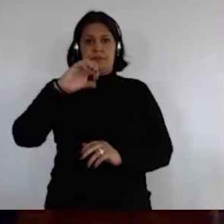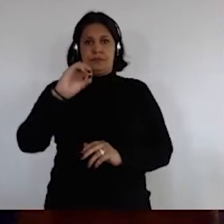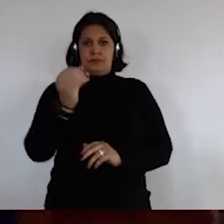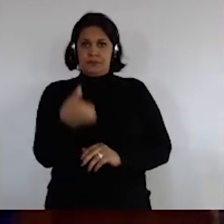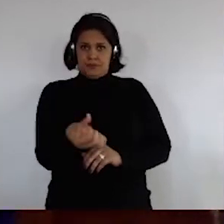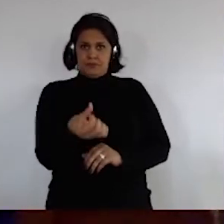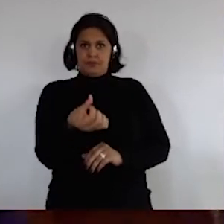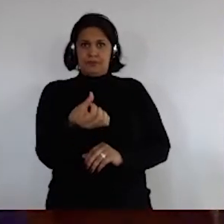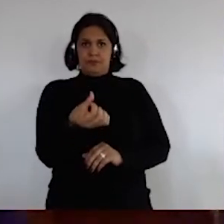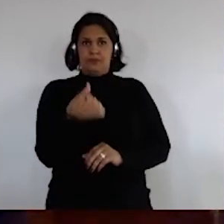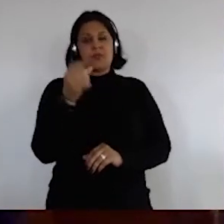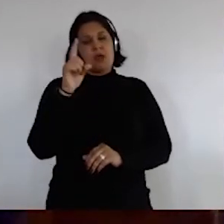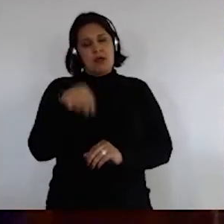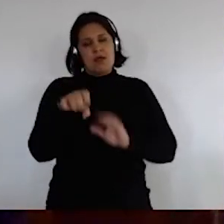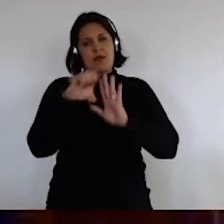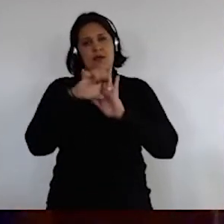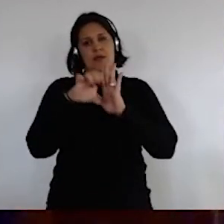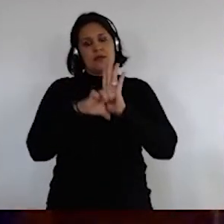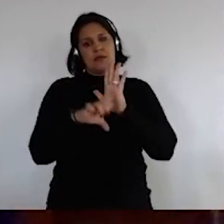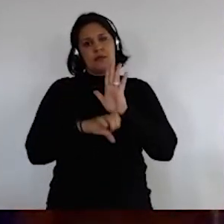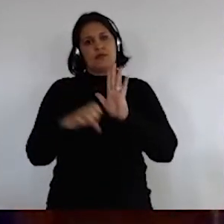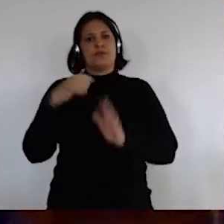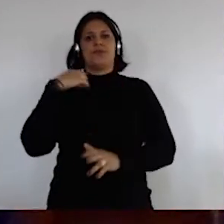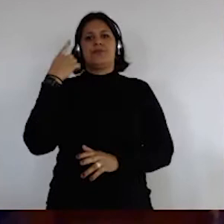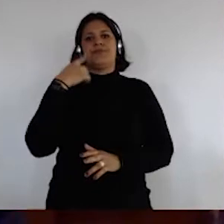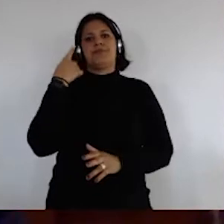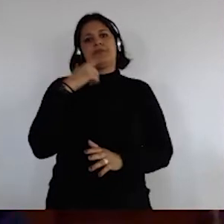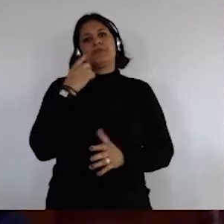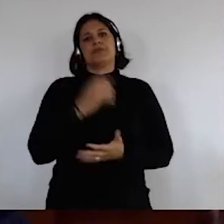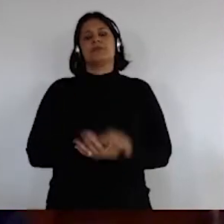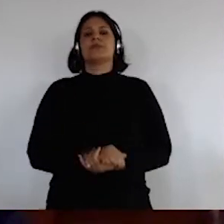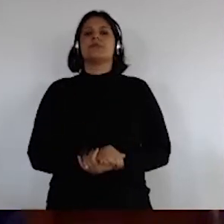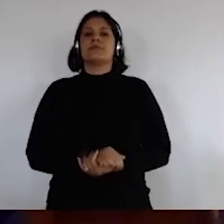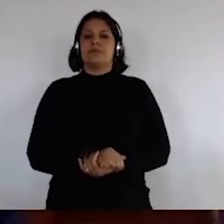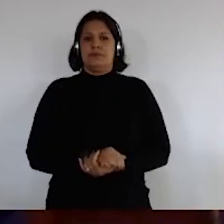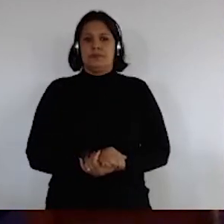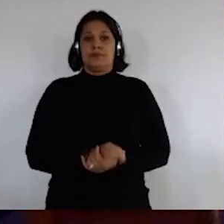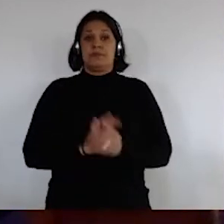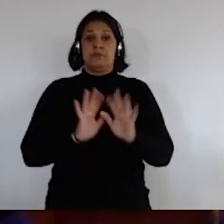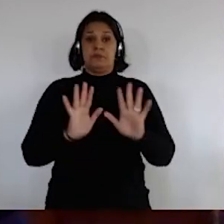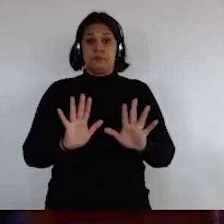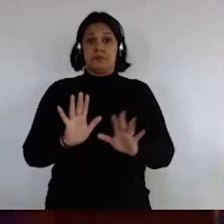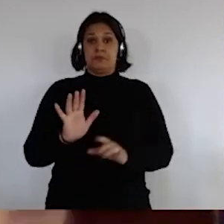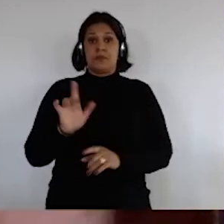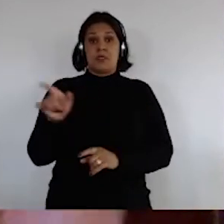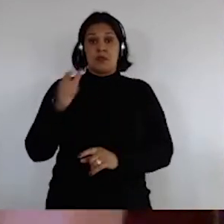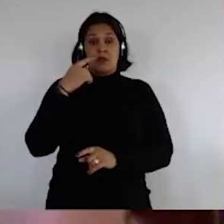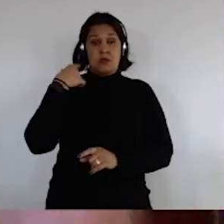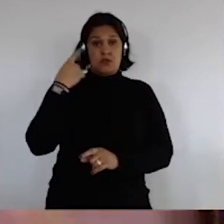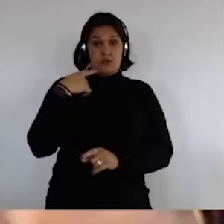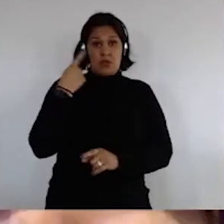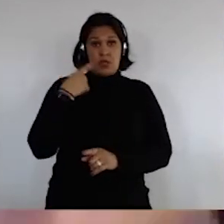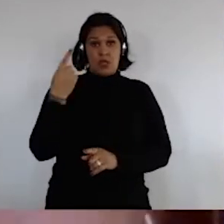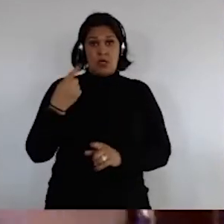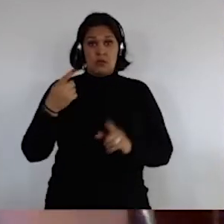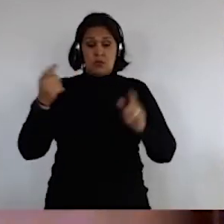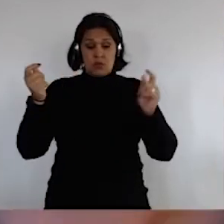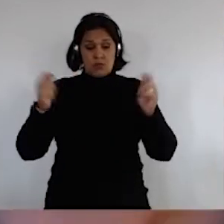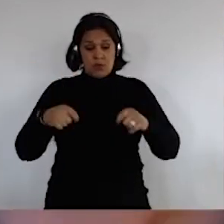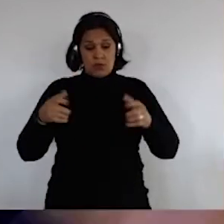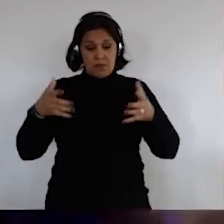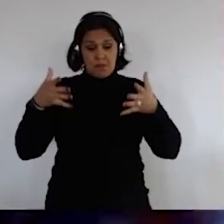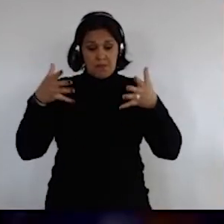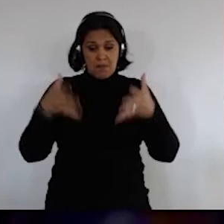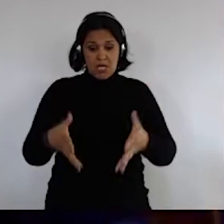8.906, que é o Estatuto da Advocacia. Ou seja, aonde o advogado possa participar de um